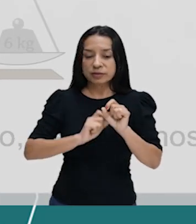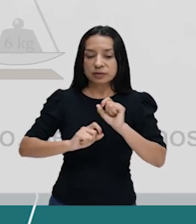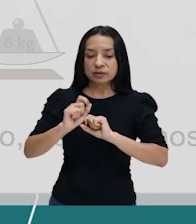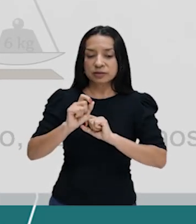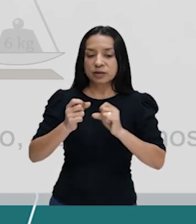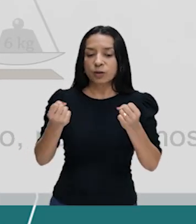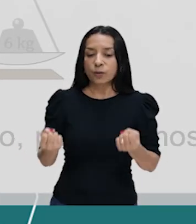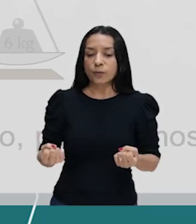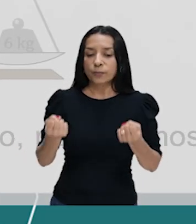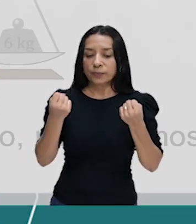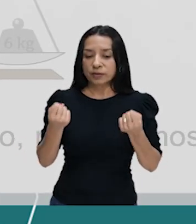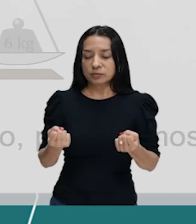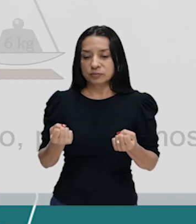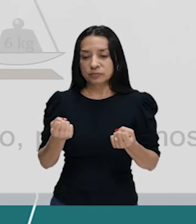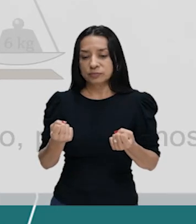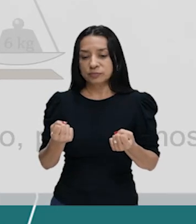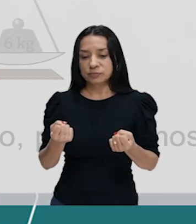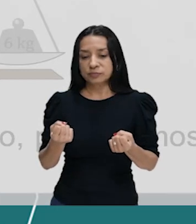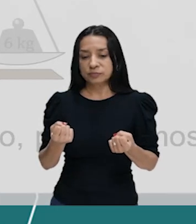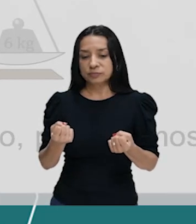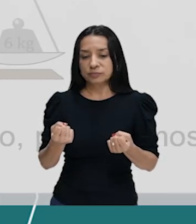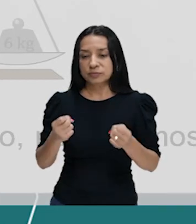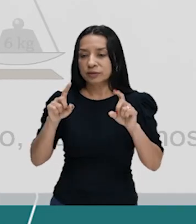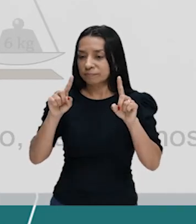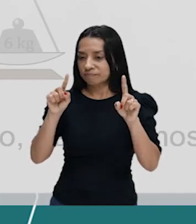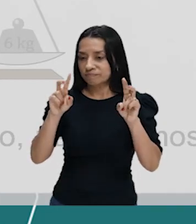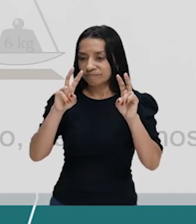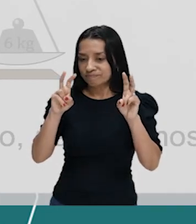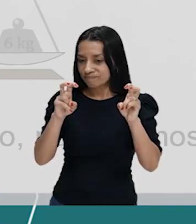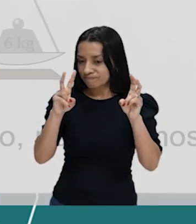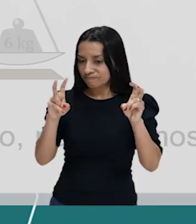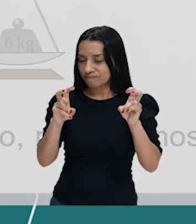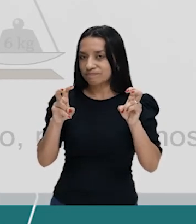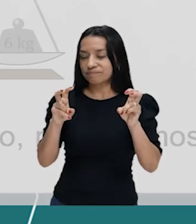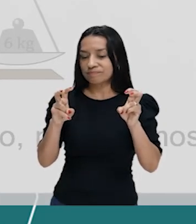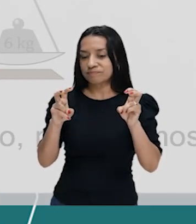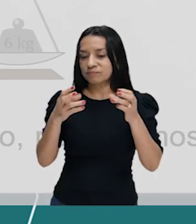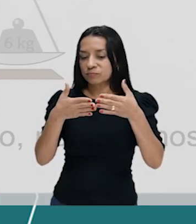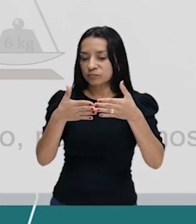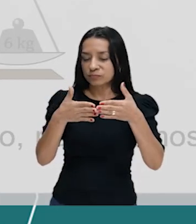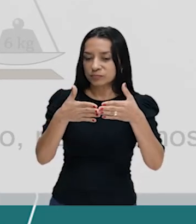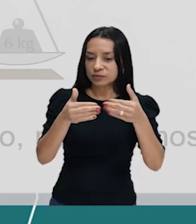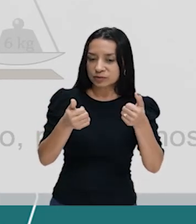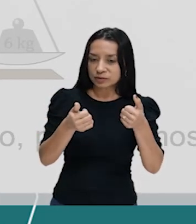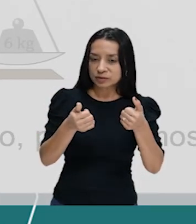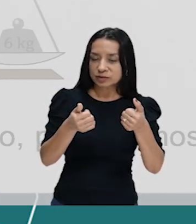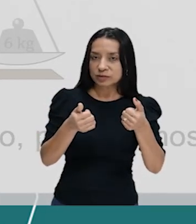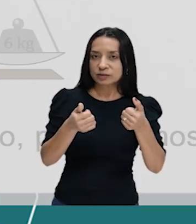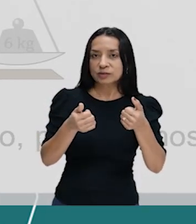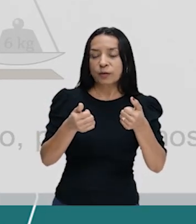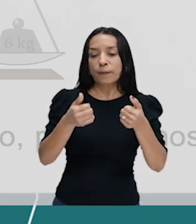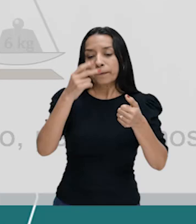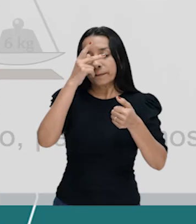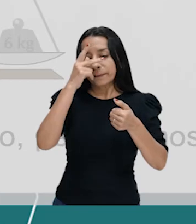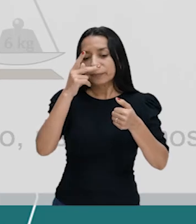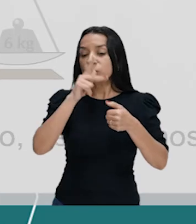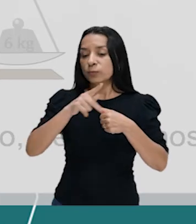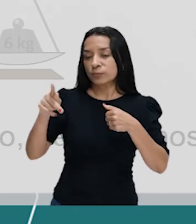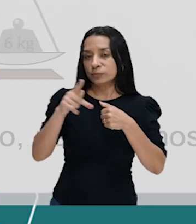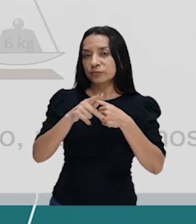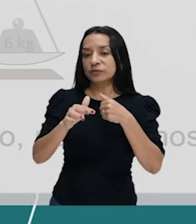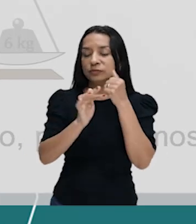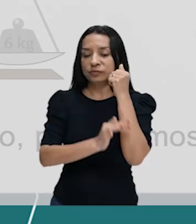o peso, né, e esse peso a gente fala sempre entre aspas, né, porque aí a gente pede licença mais uma vez para o pessoal de física, porque